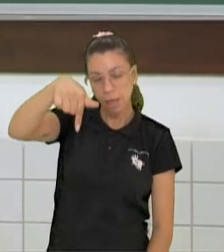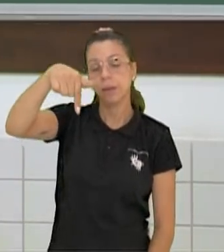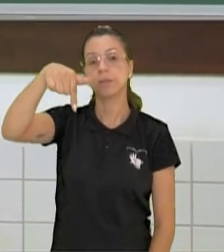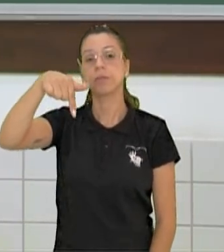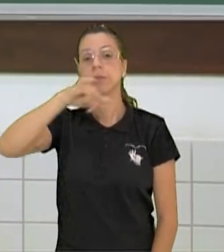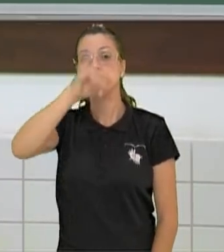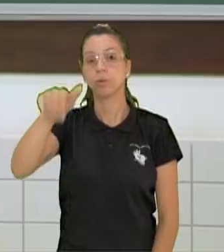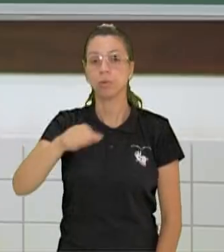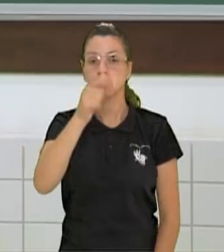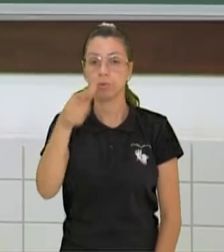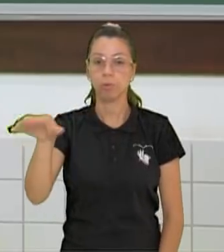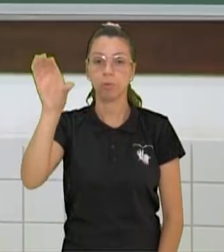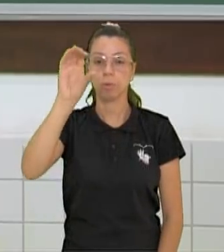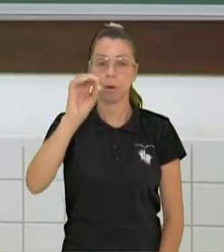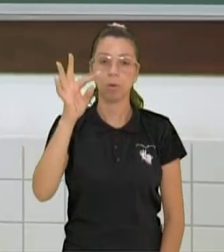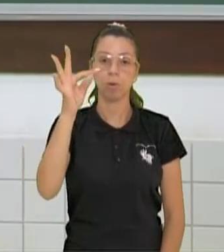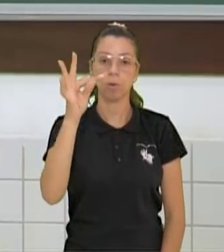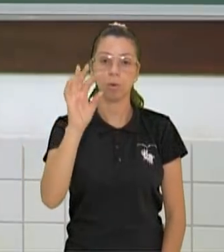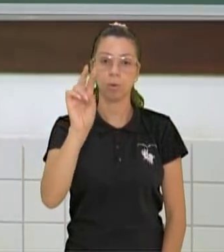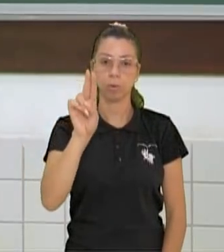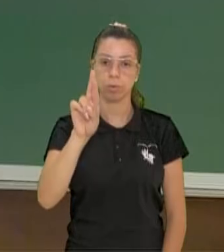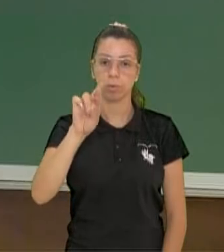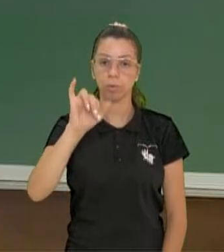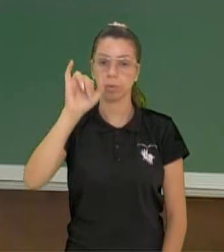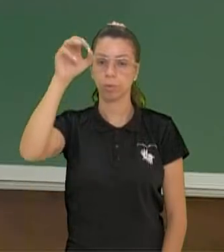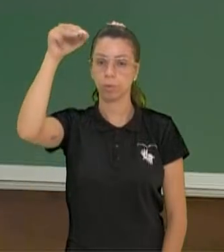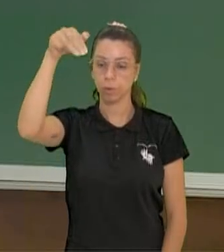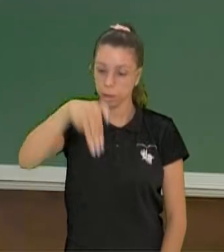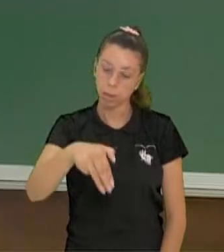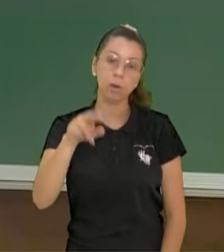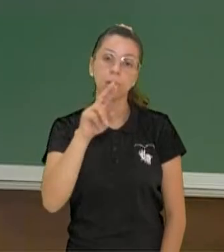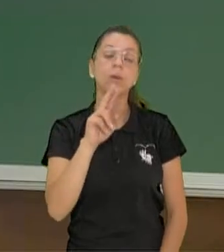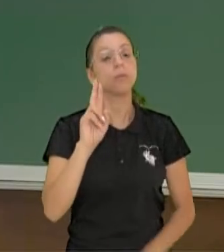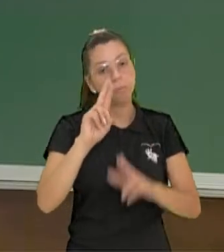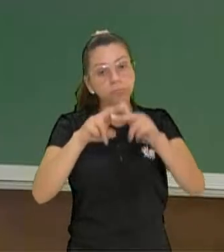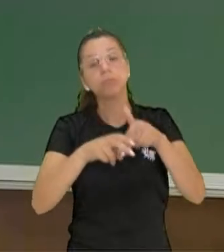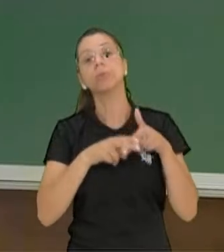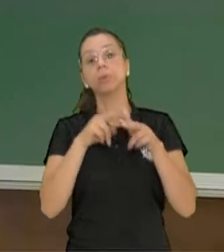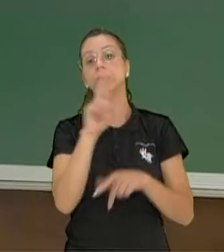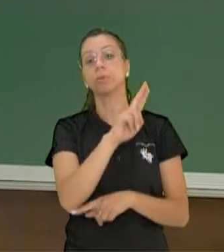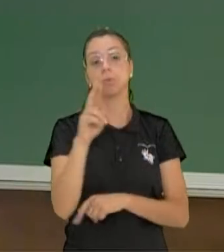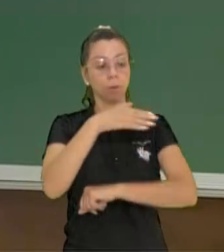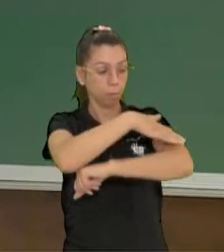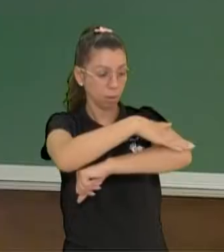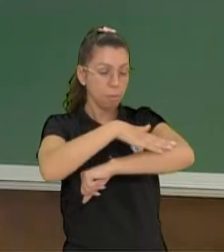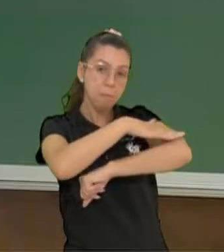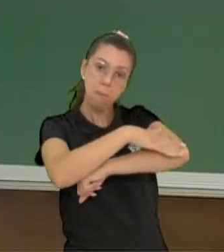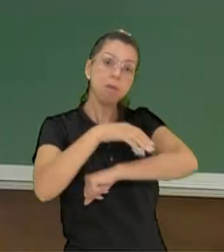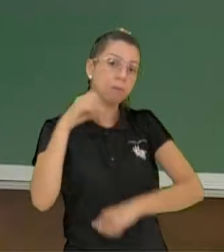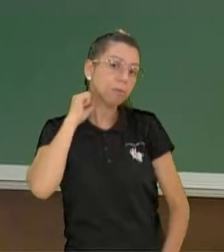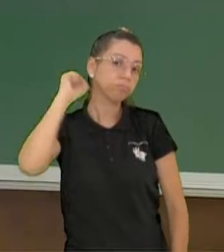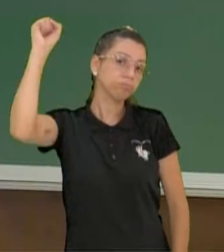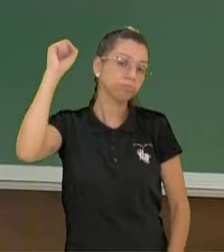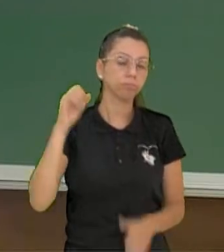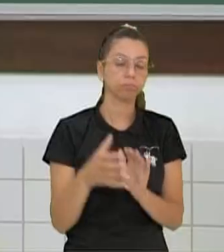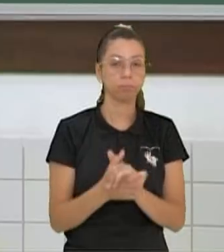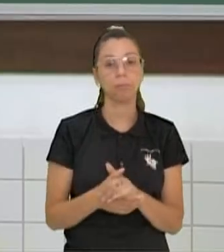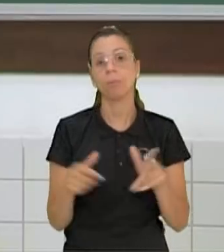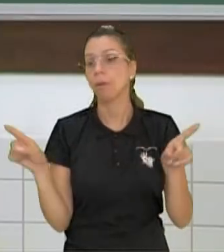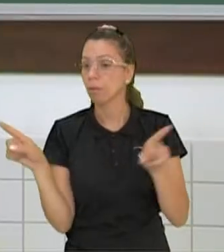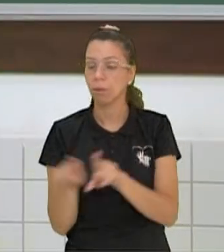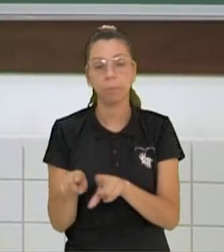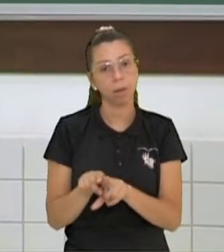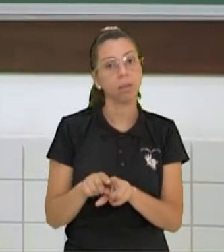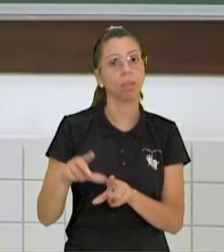aqui é a estátua dele, por causa disso que o nome da praça é Praça Tiradentes. Sabiam? E tem